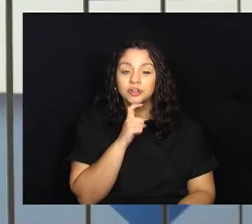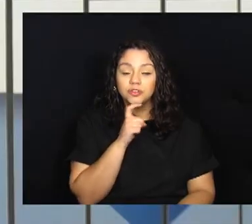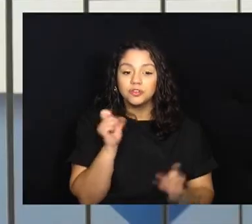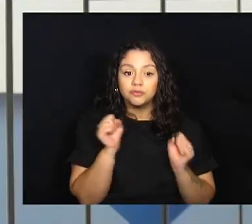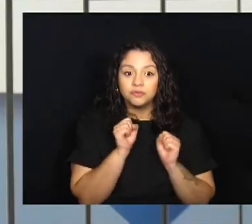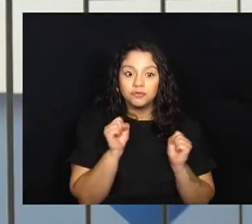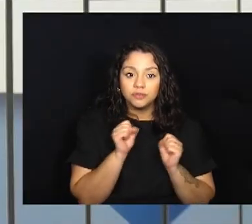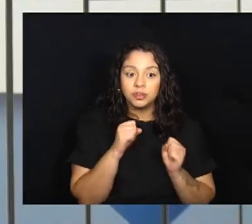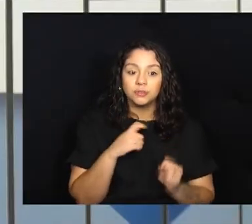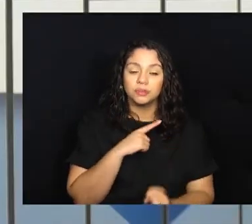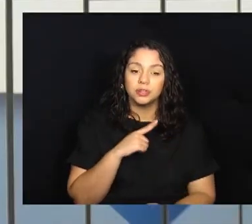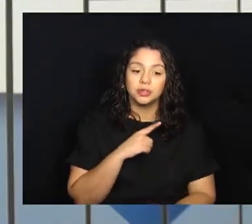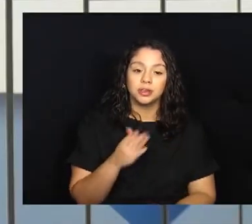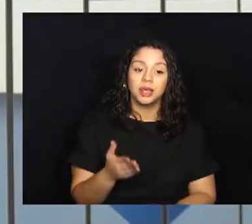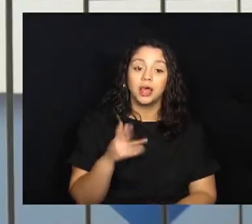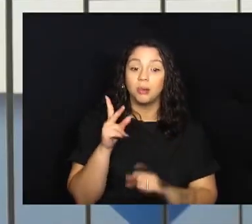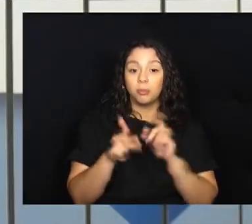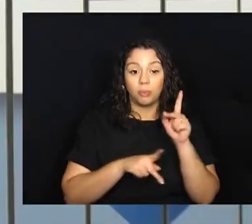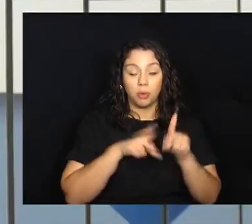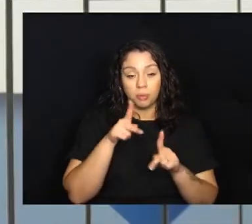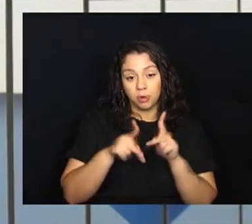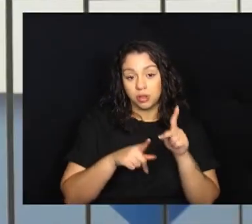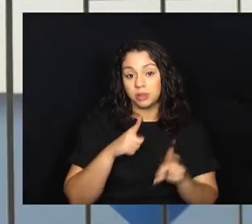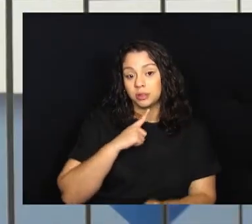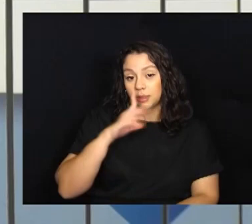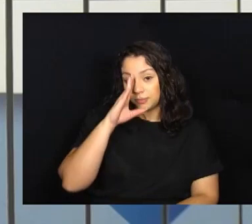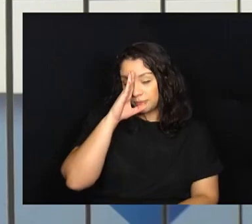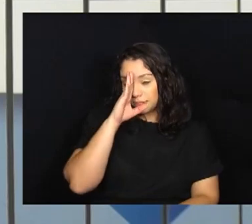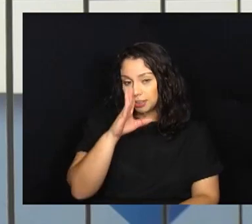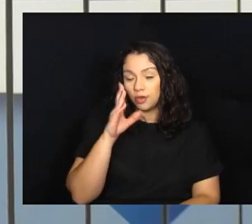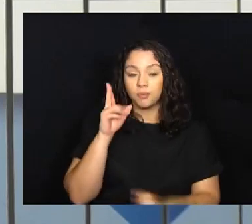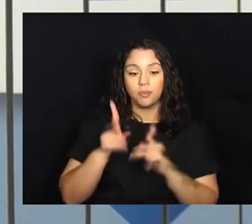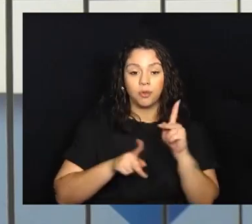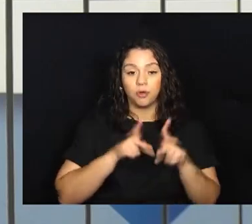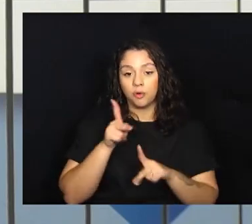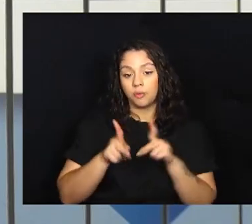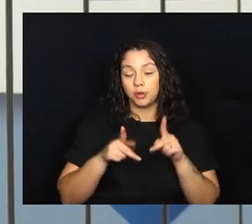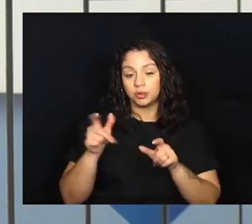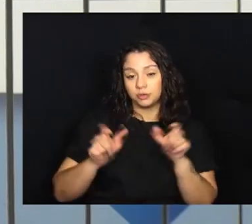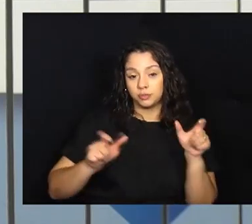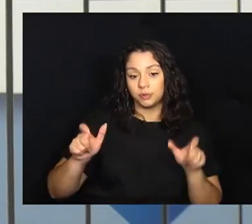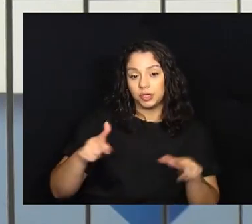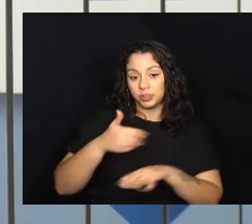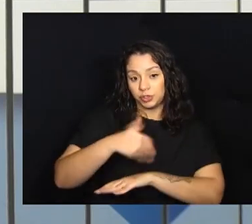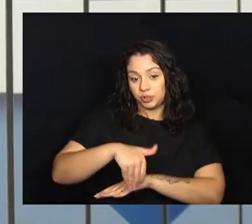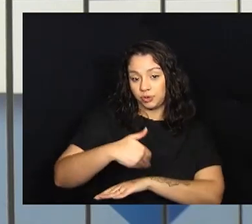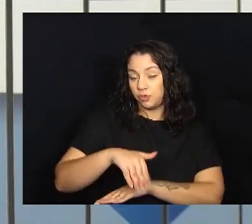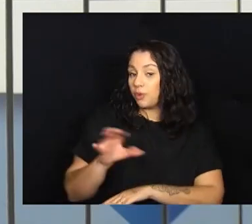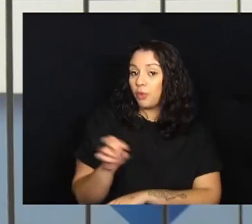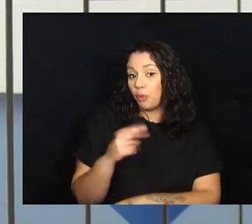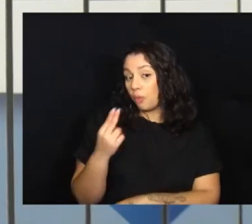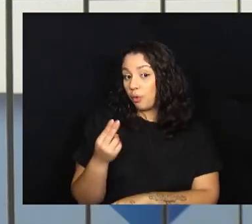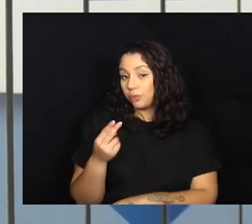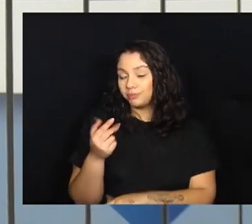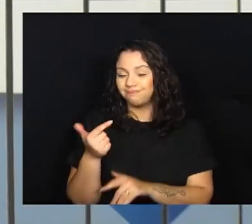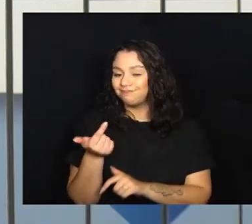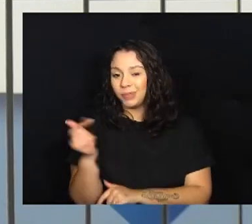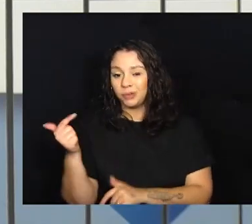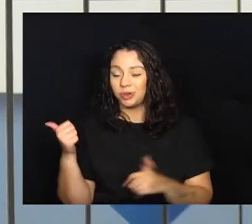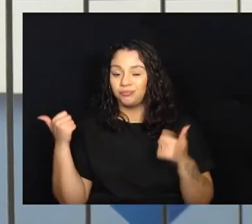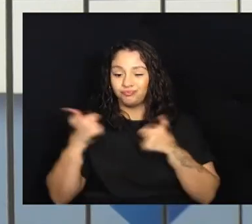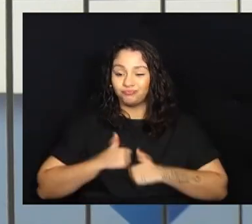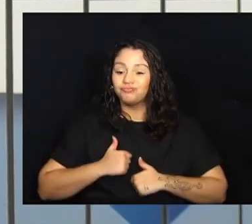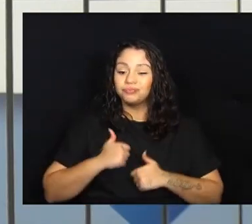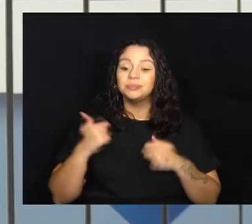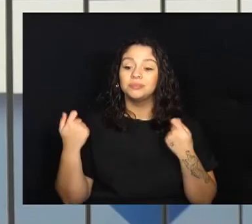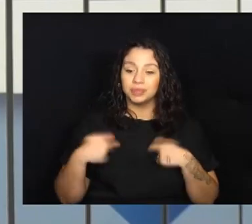frente fria, essa população, principalmente a população em situação de rua, ou que não tem agasalho, precisa muito, e é